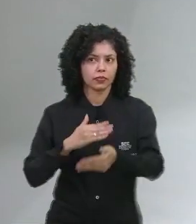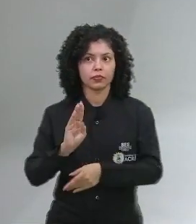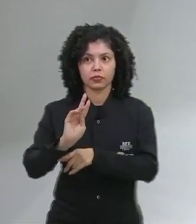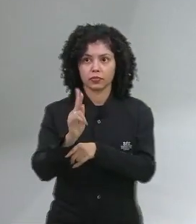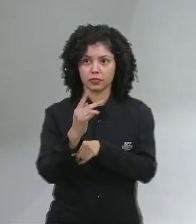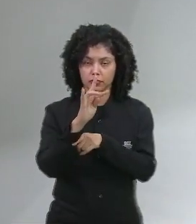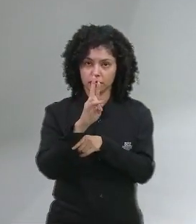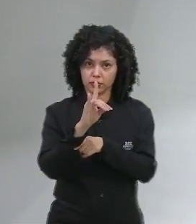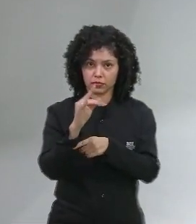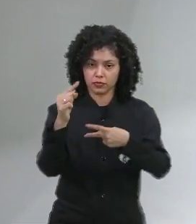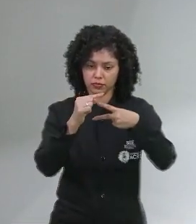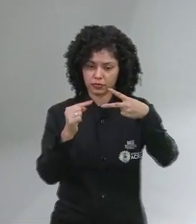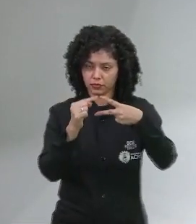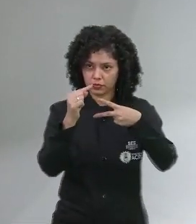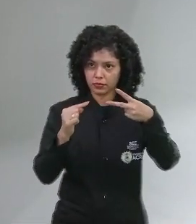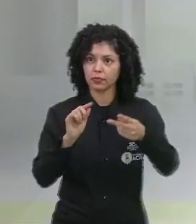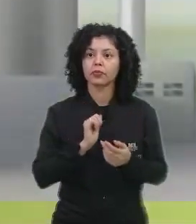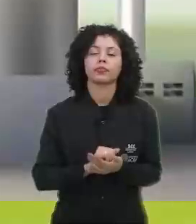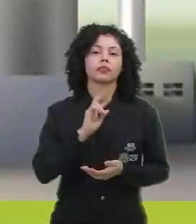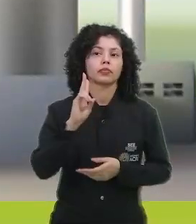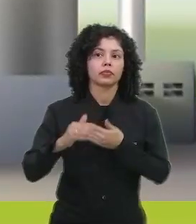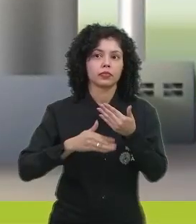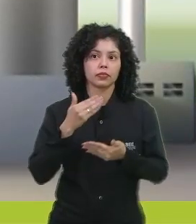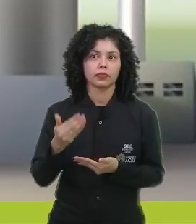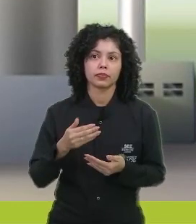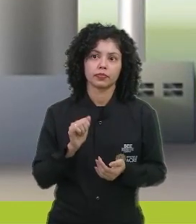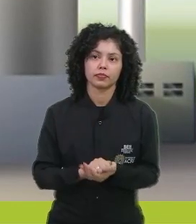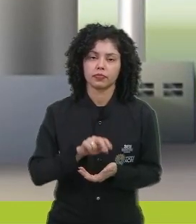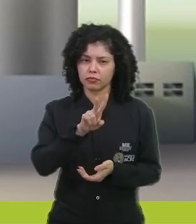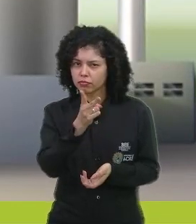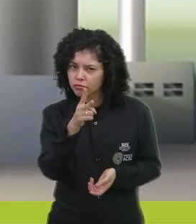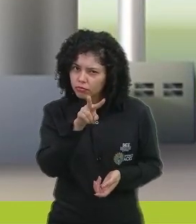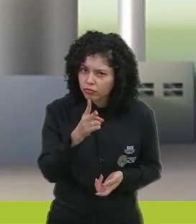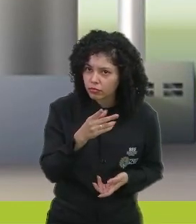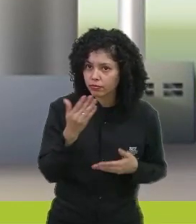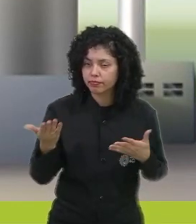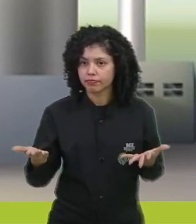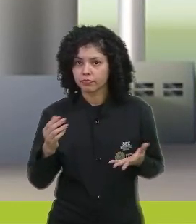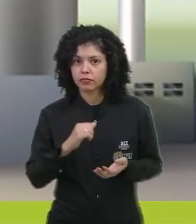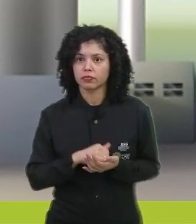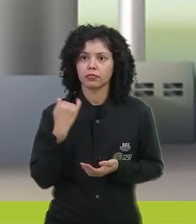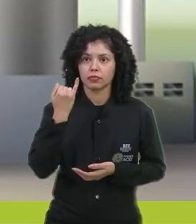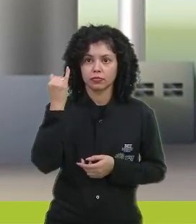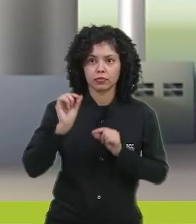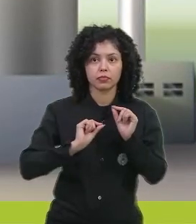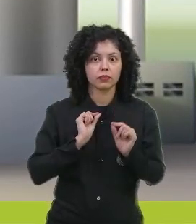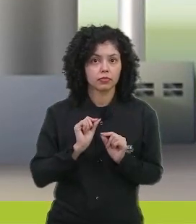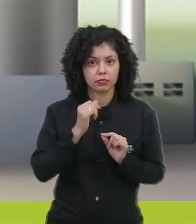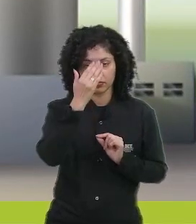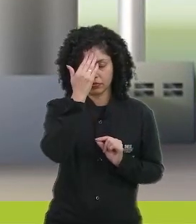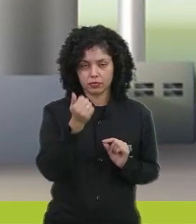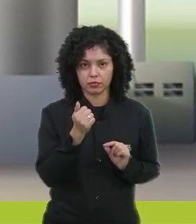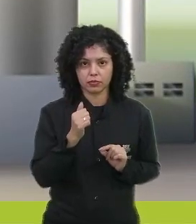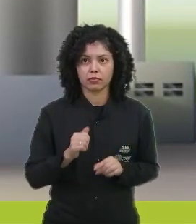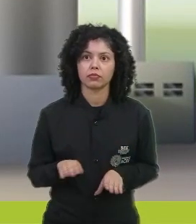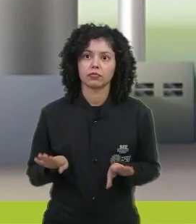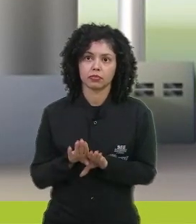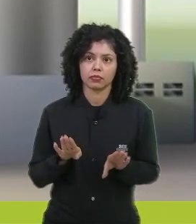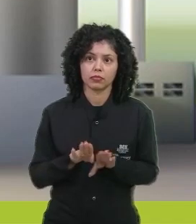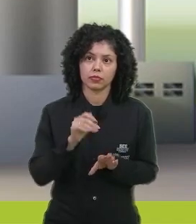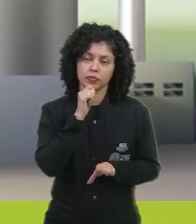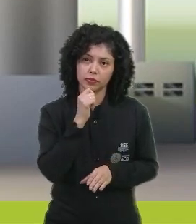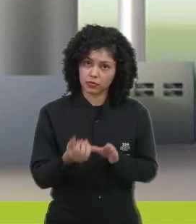híbrido. Então, esse processo agora, ele vai ser um processo meio que alternativo, tá bom? Então, é importante saber. Então, posso ter o biodiesel